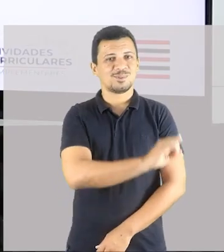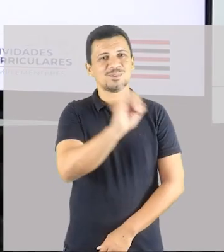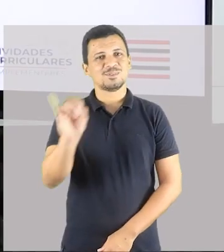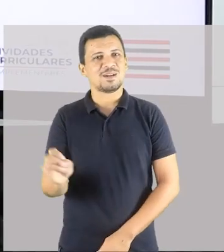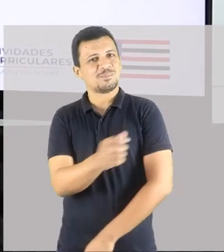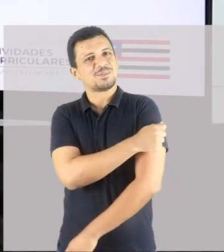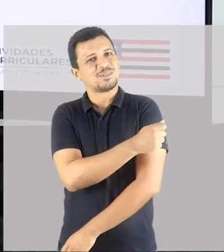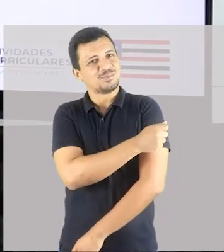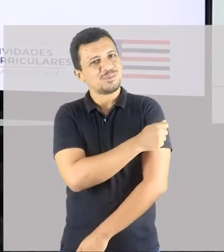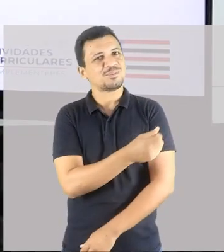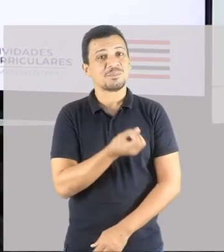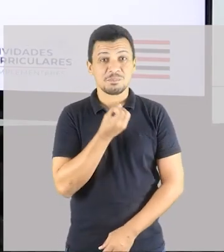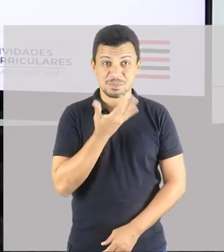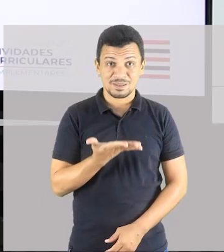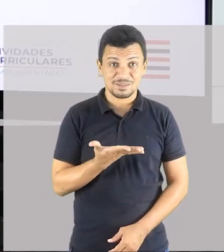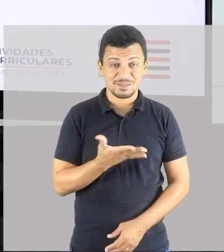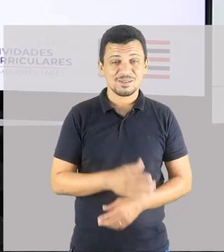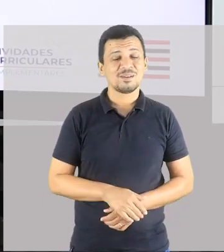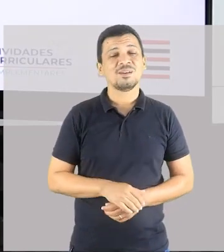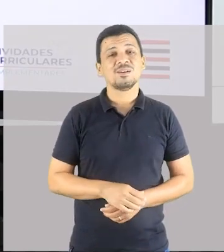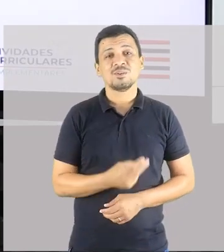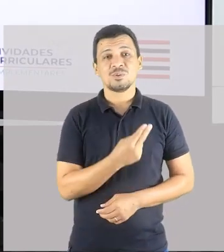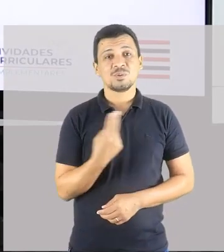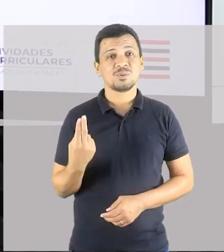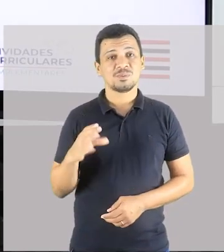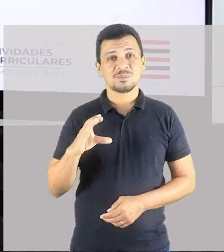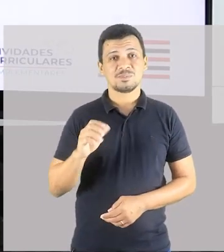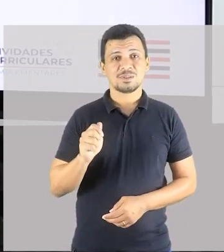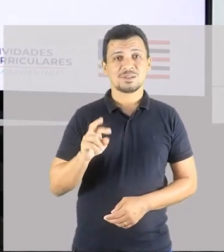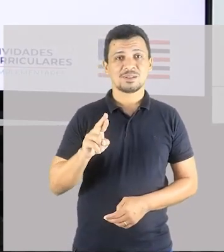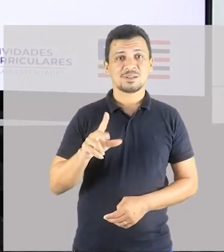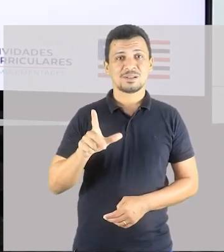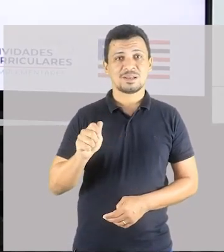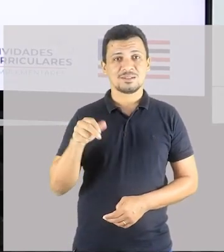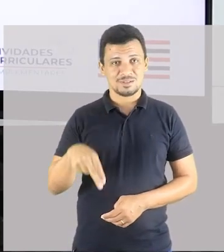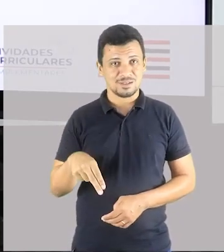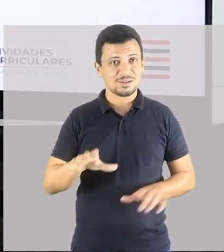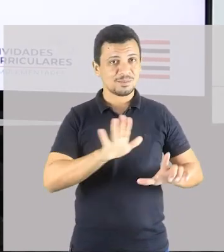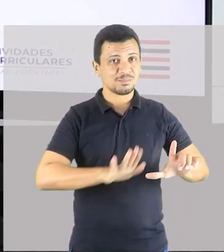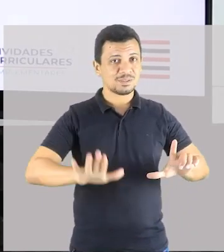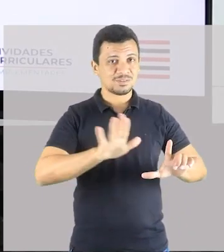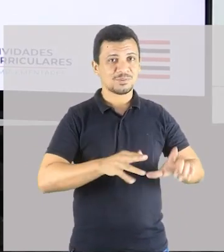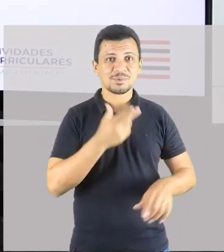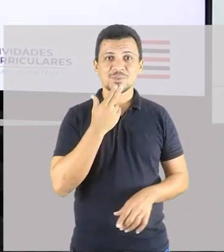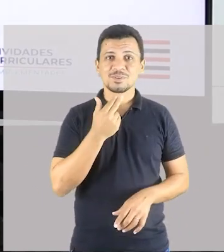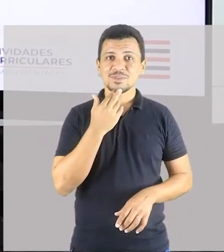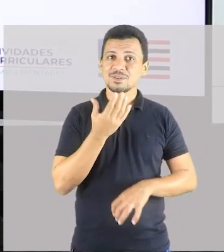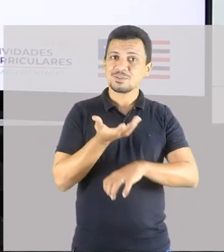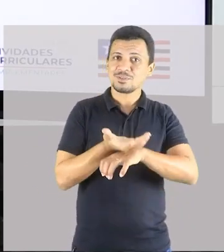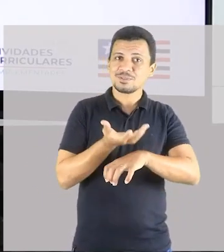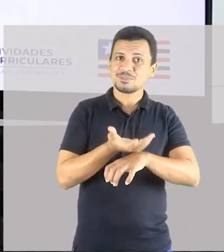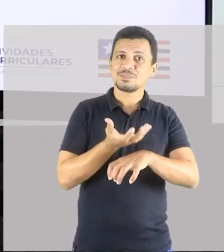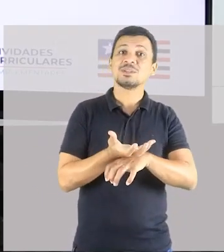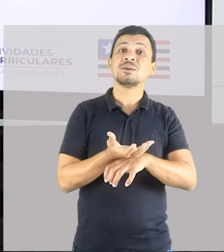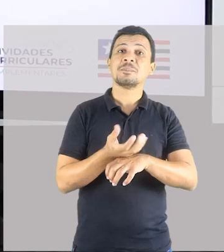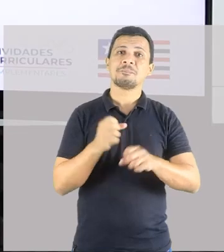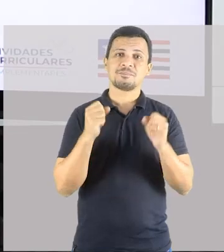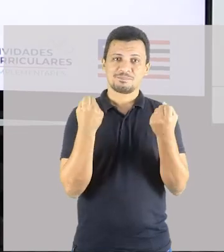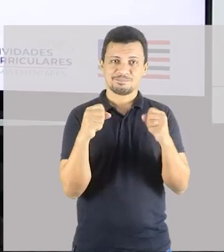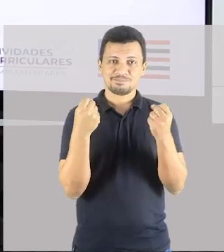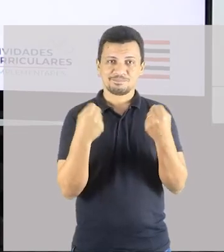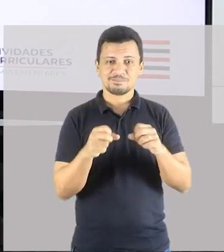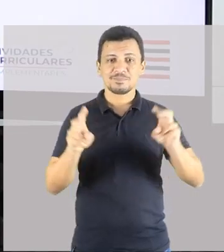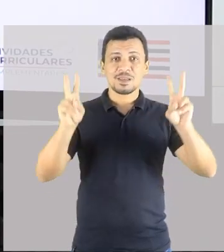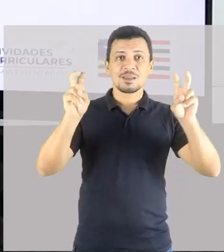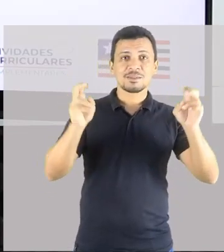Fala, meus amados, tudo bem com vocês? Sou o professor Carlan Sena, aqui da plataforma Gonçalves Dias, da disciplina de Educação Física. E hoje a gente vai estar